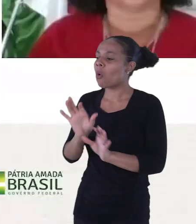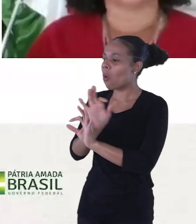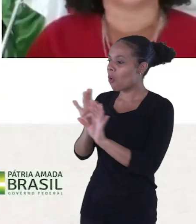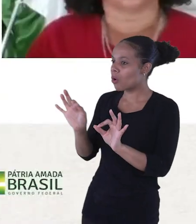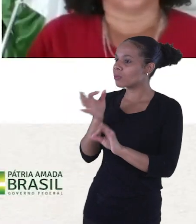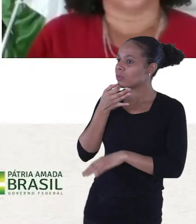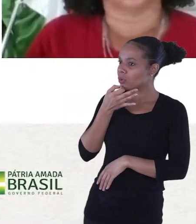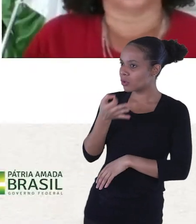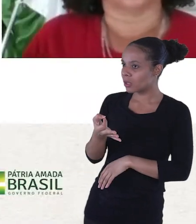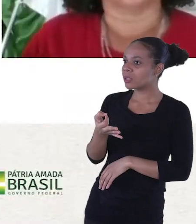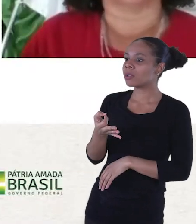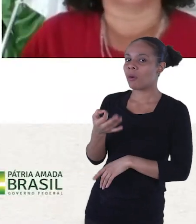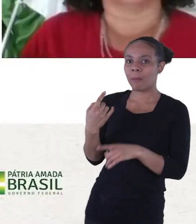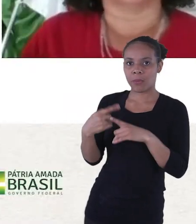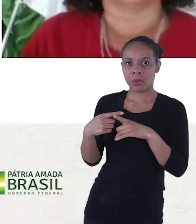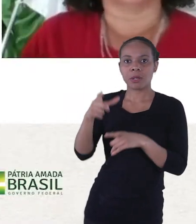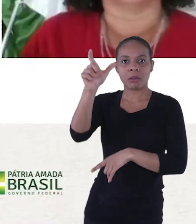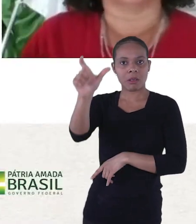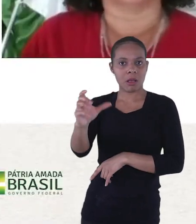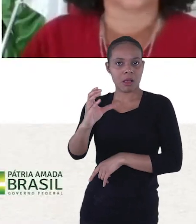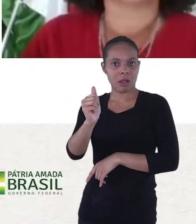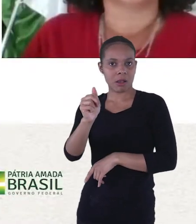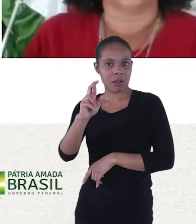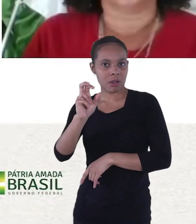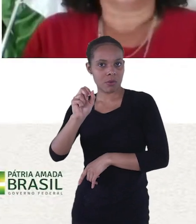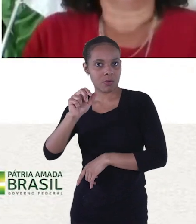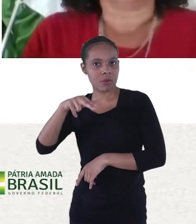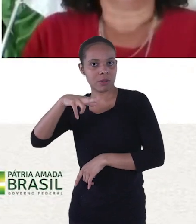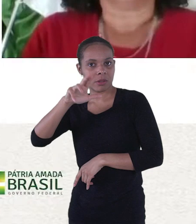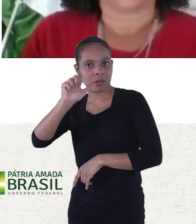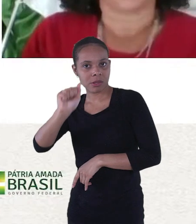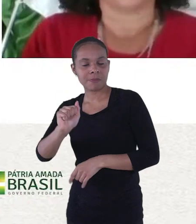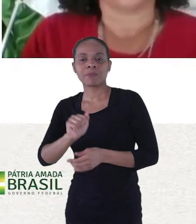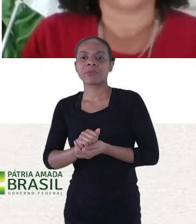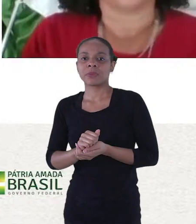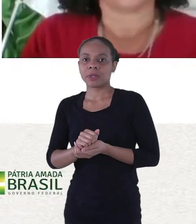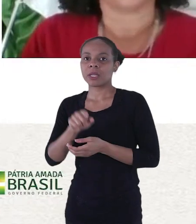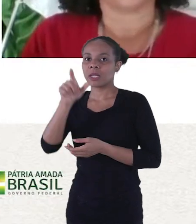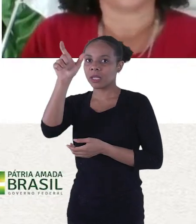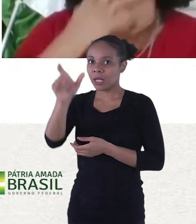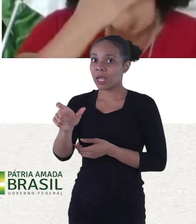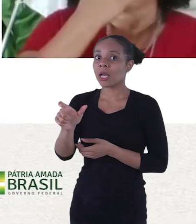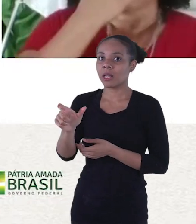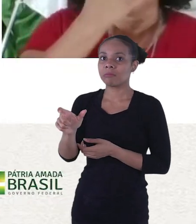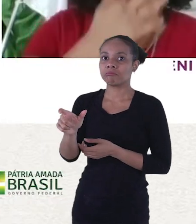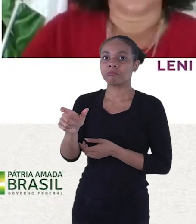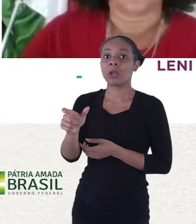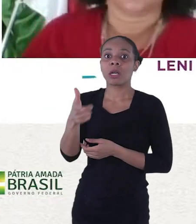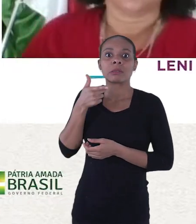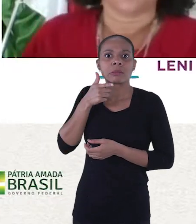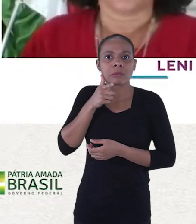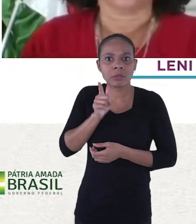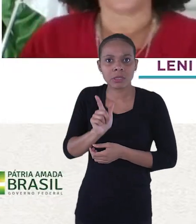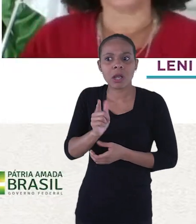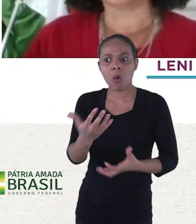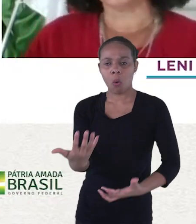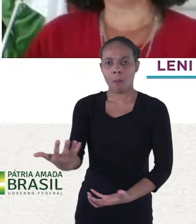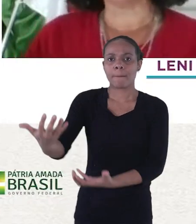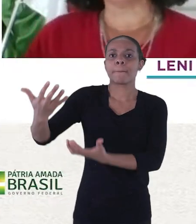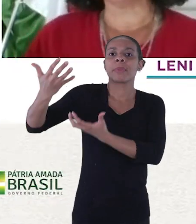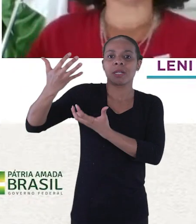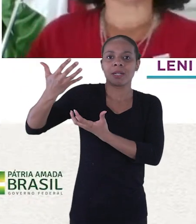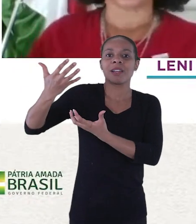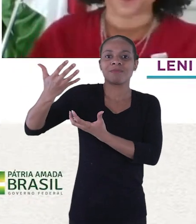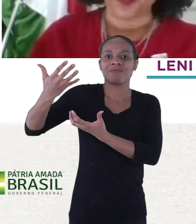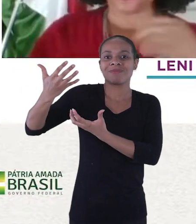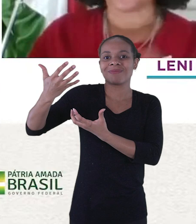a Carolina vai ser uma das patronessa aí do FLI Araxá deste ano, vai ser nossa grande homenageada. Agora,